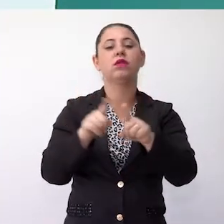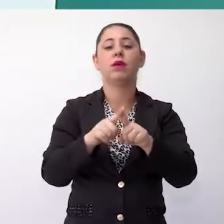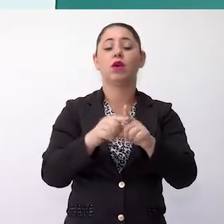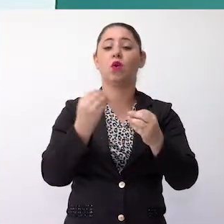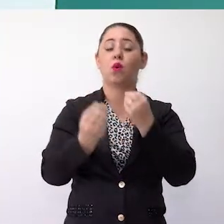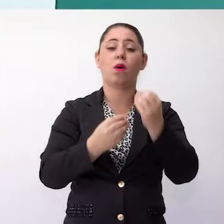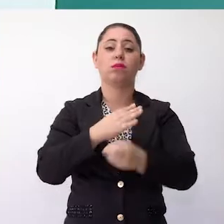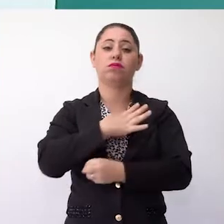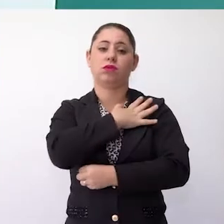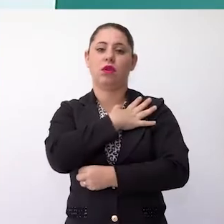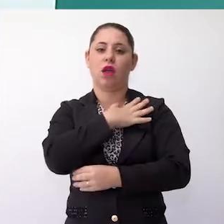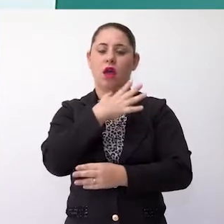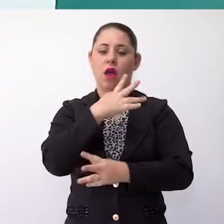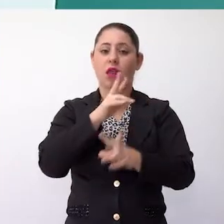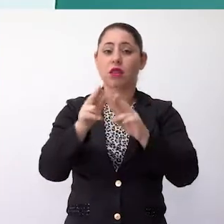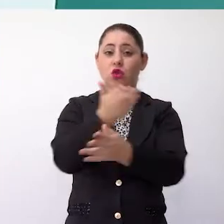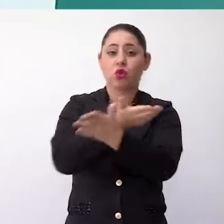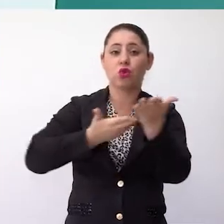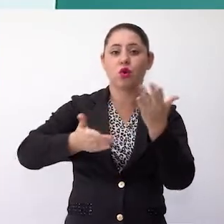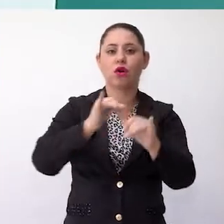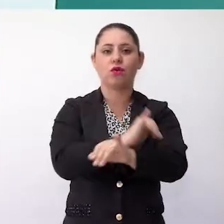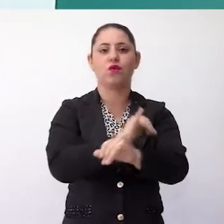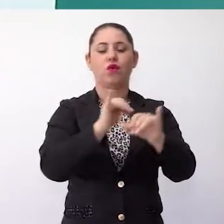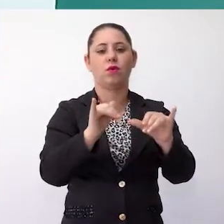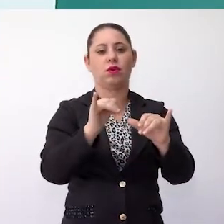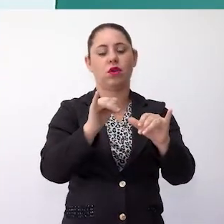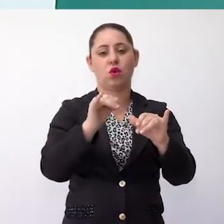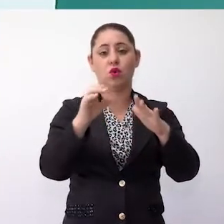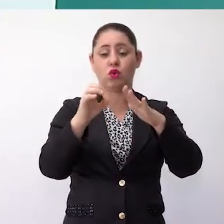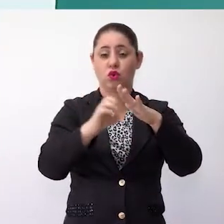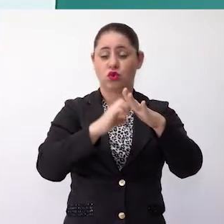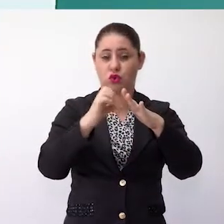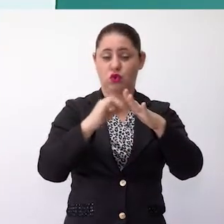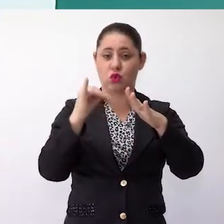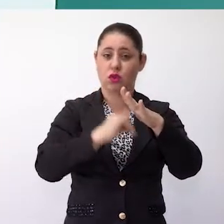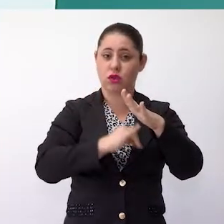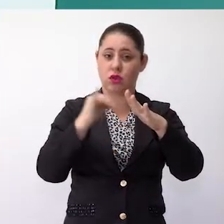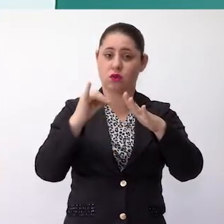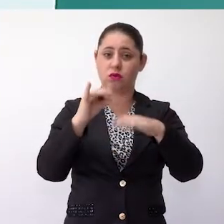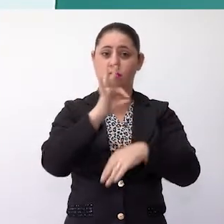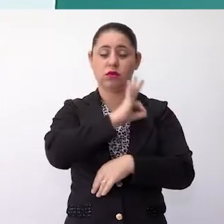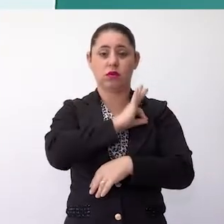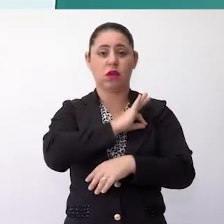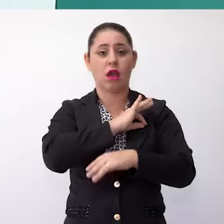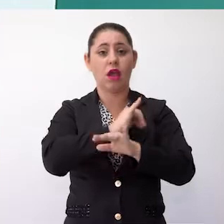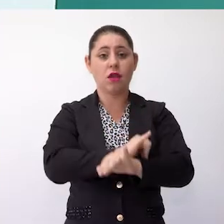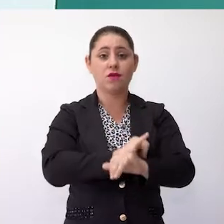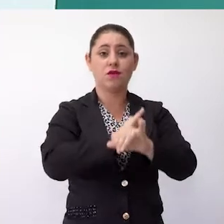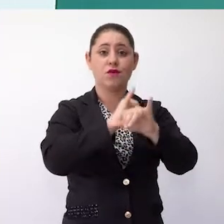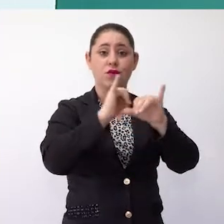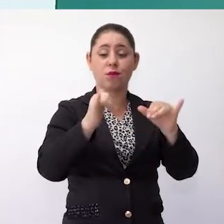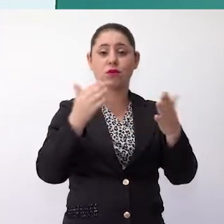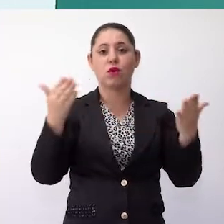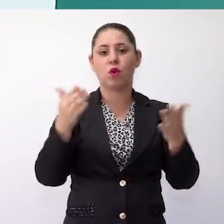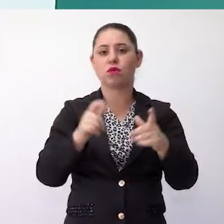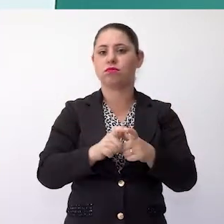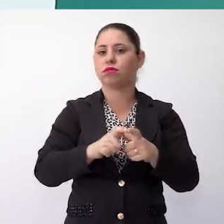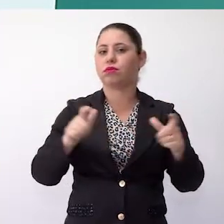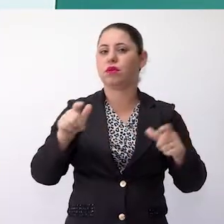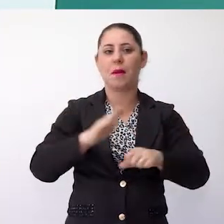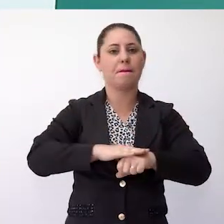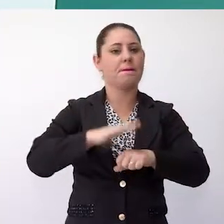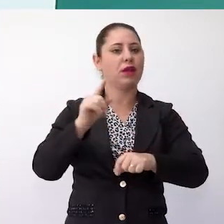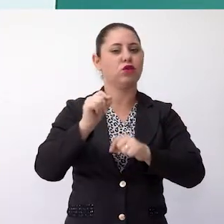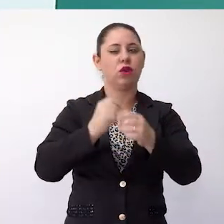coronel falou. A troca de informações entre as unidades de polícia, as informações que são repassadas hoje são muito maiores do que